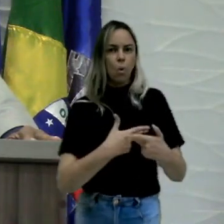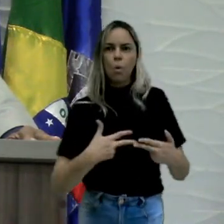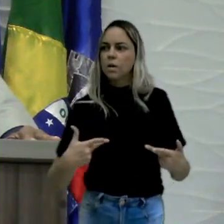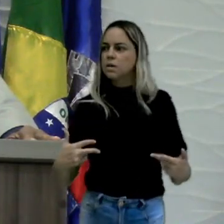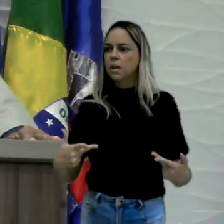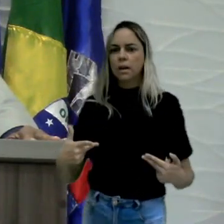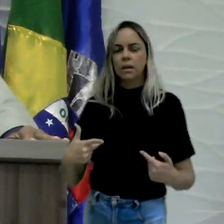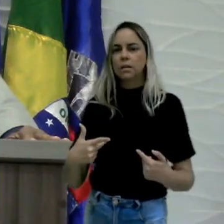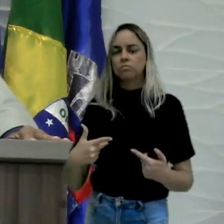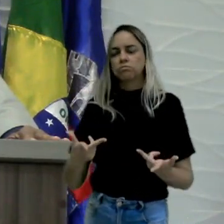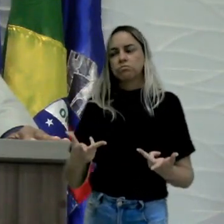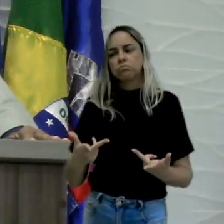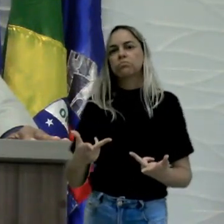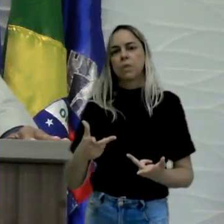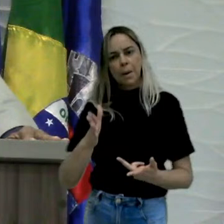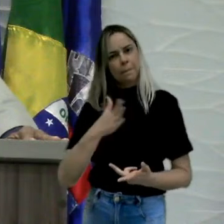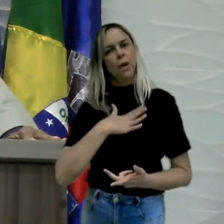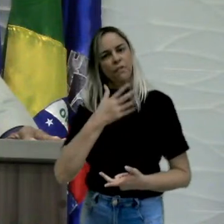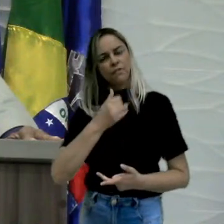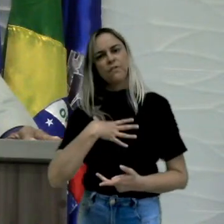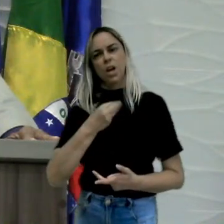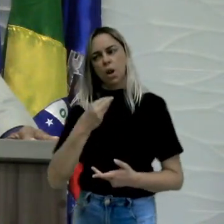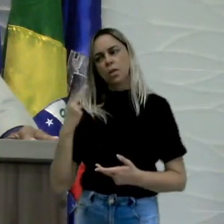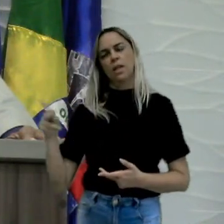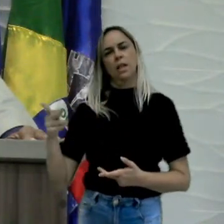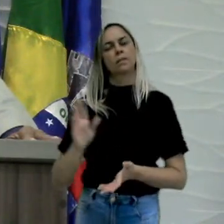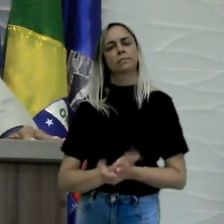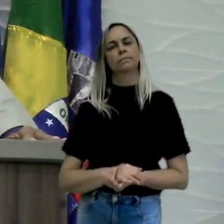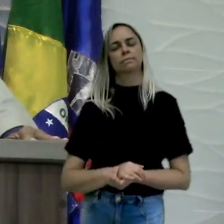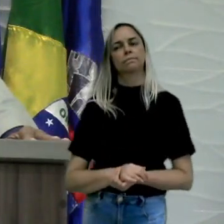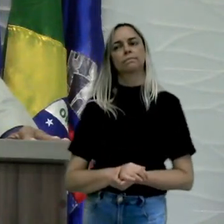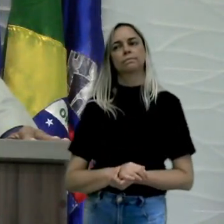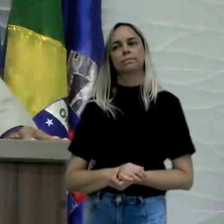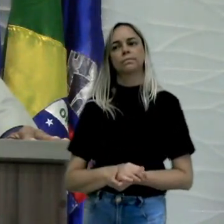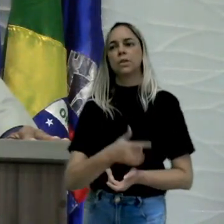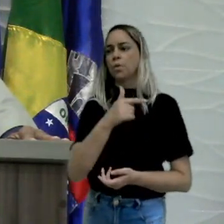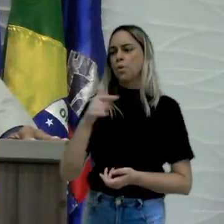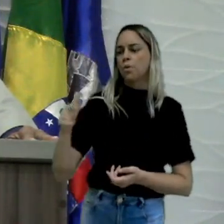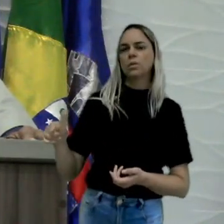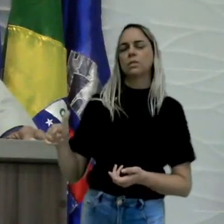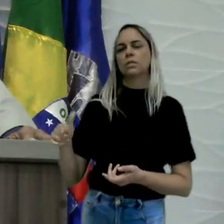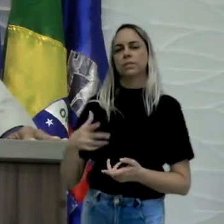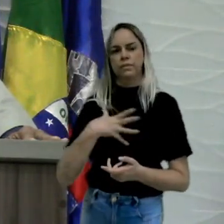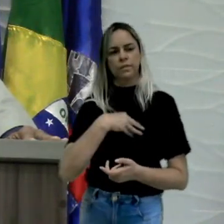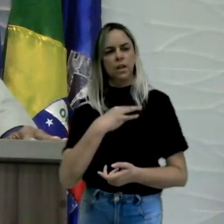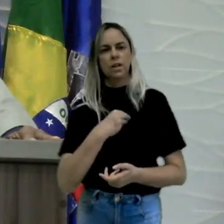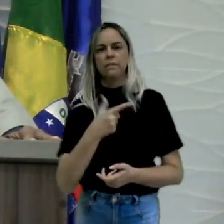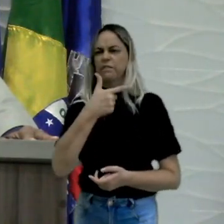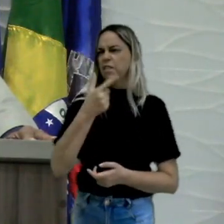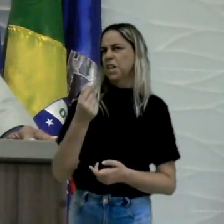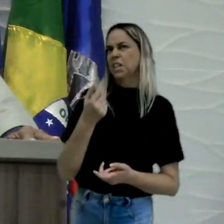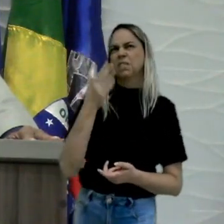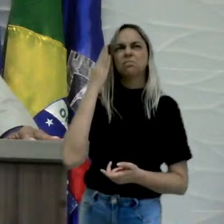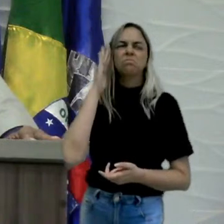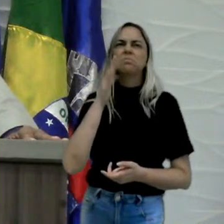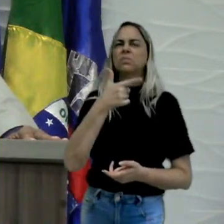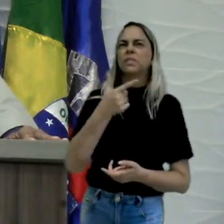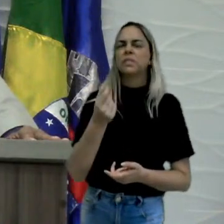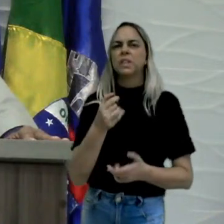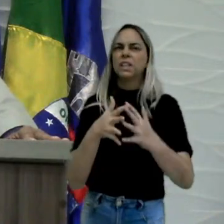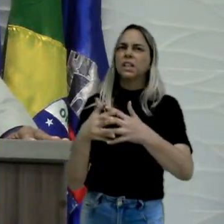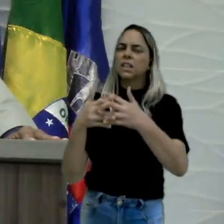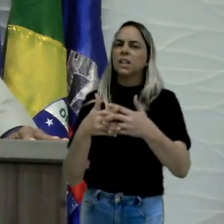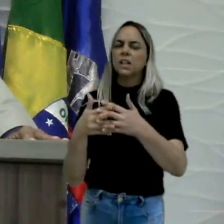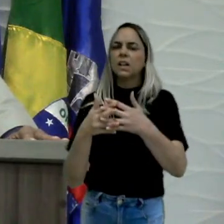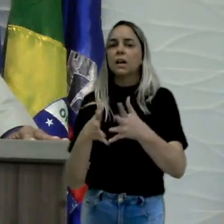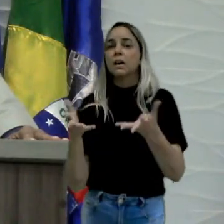deles, independente de tudo. Aqueles tratores, se é da deputada sim, é da Danila, da outra filha dele, são 15 tratores, 20 tratores. Que o prefeito faça